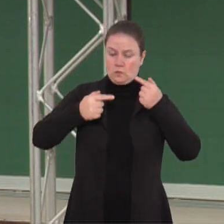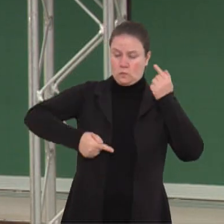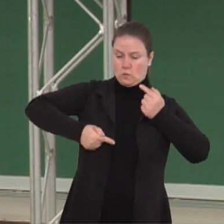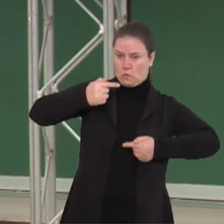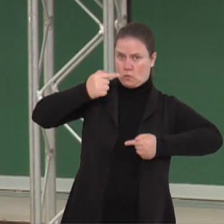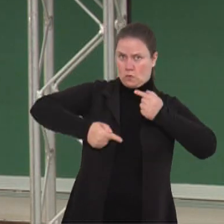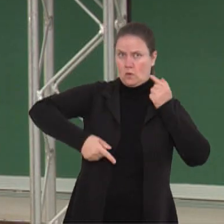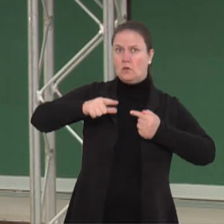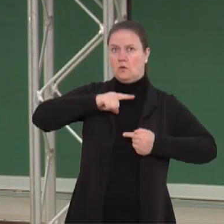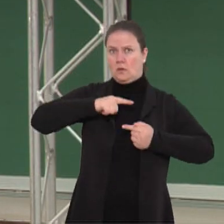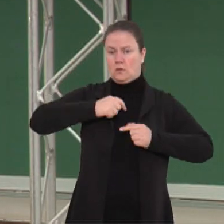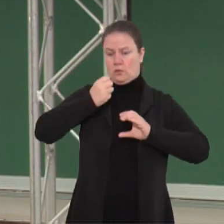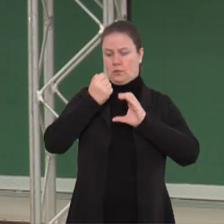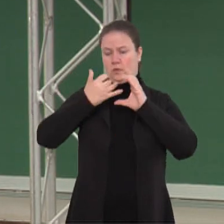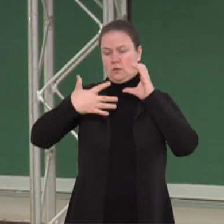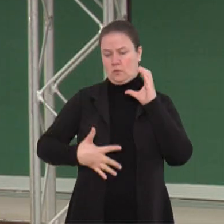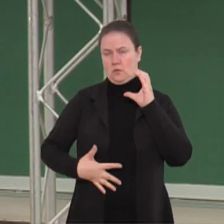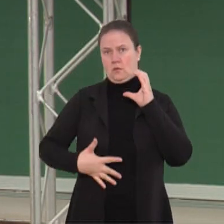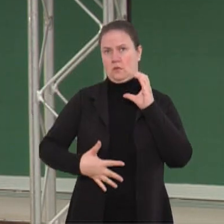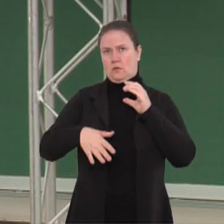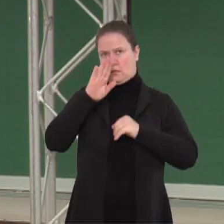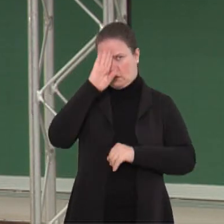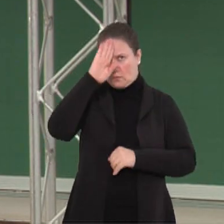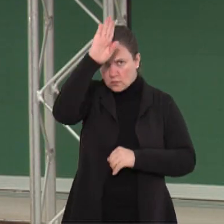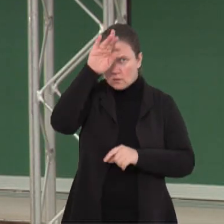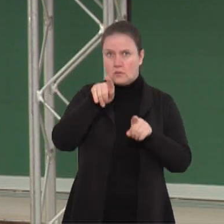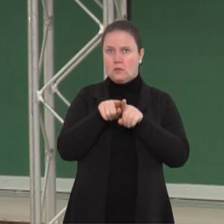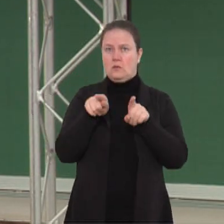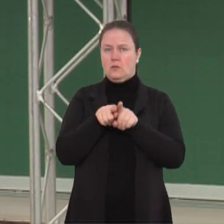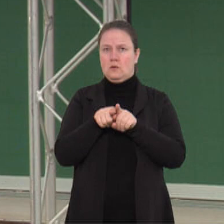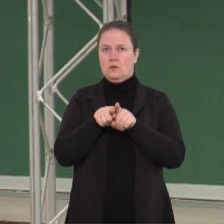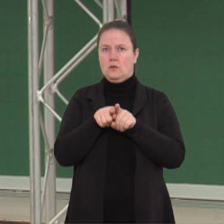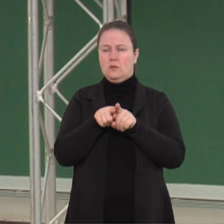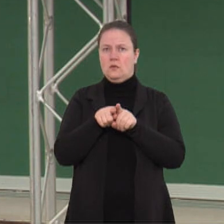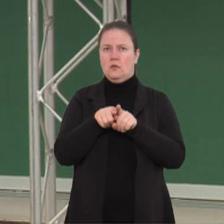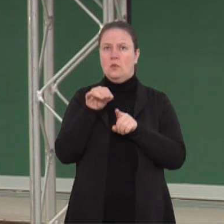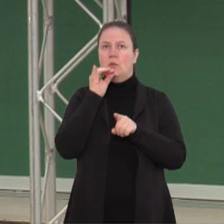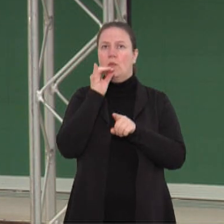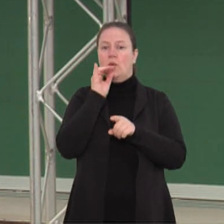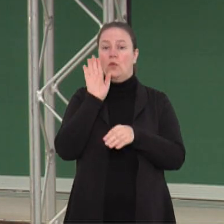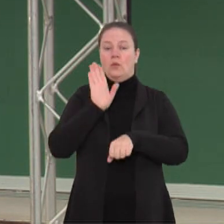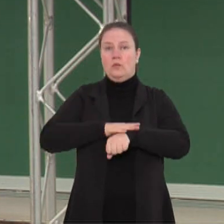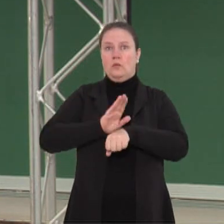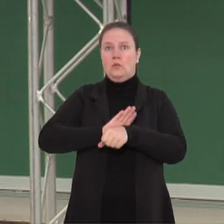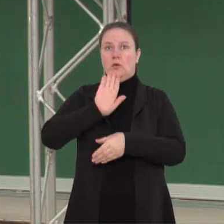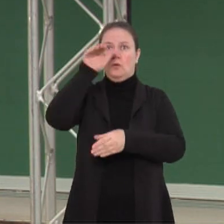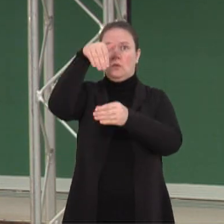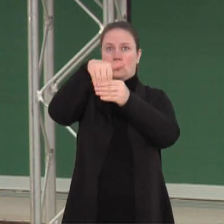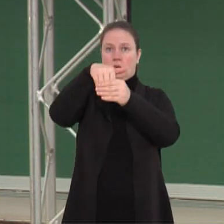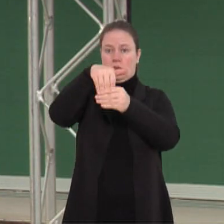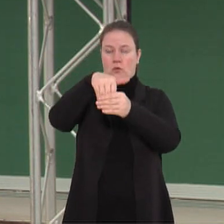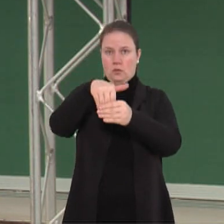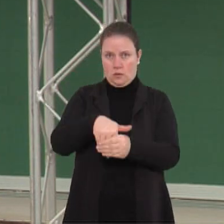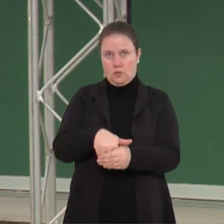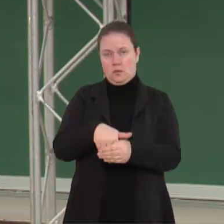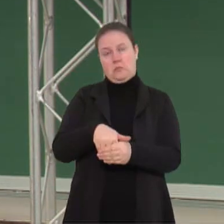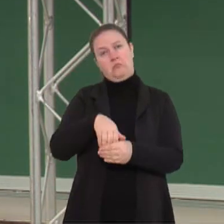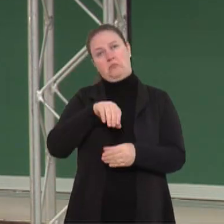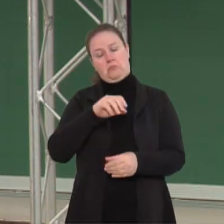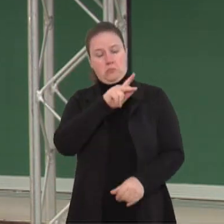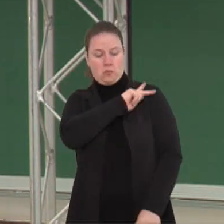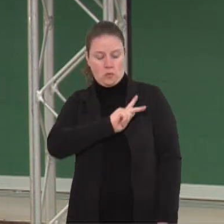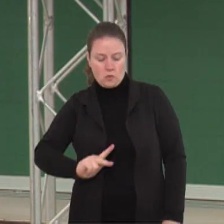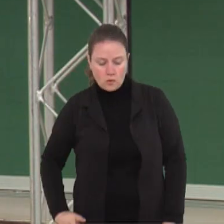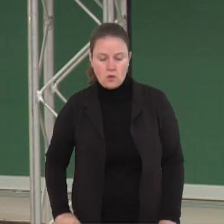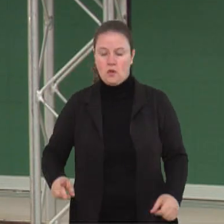vários aspectos. Claro que, principalmente, nas eleições, sejam elas para presidente,